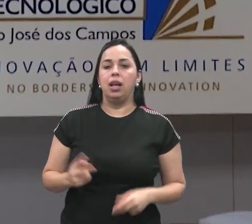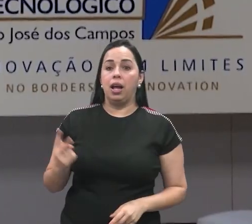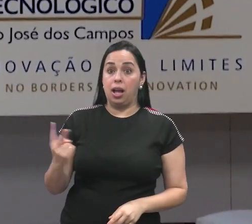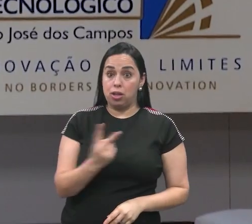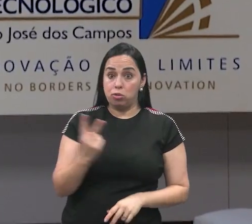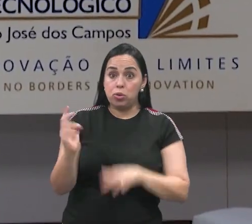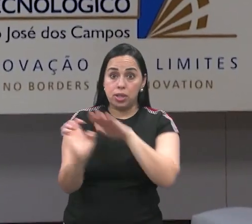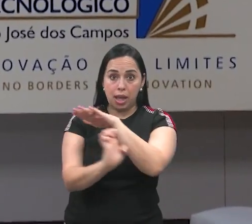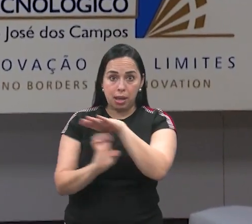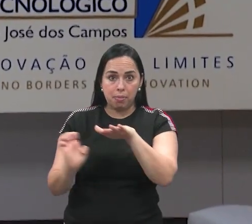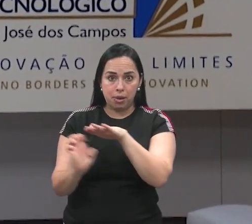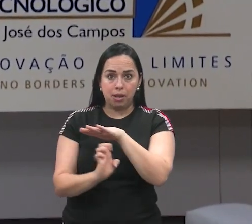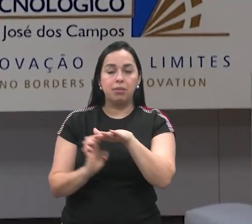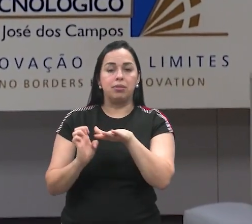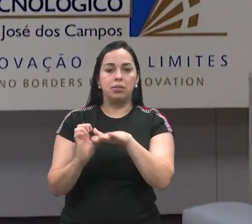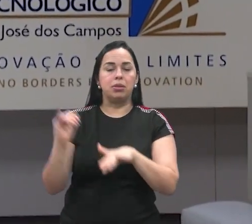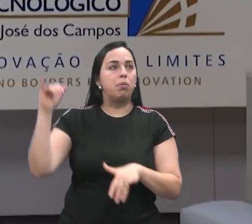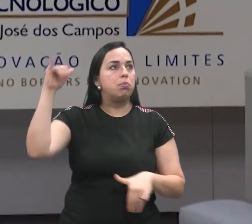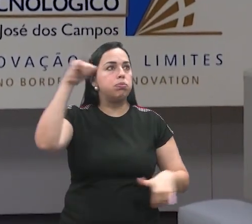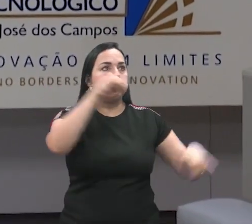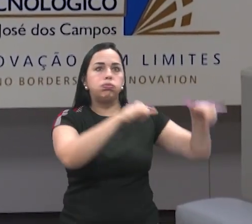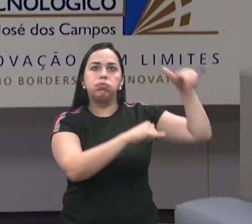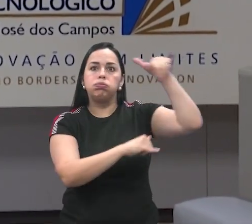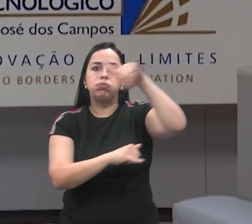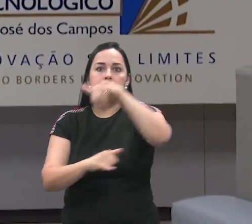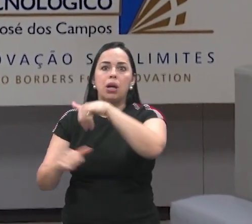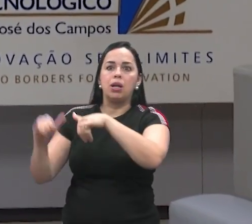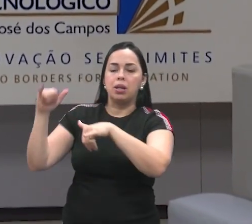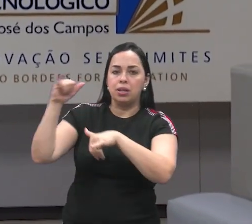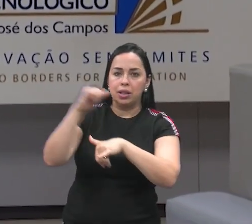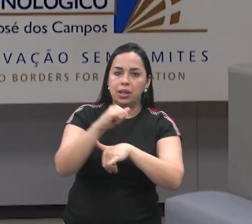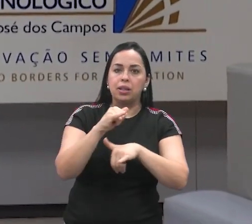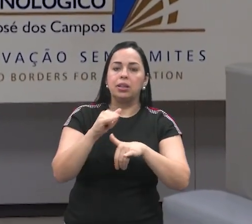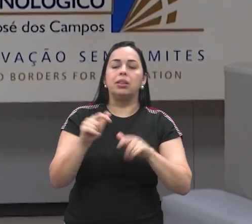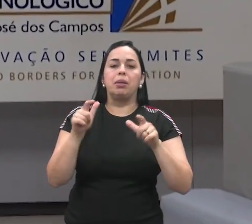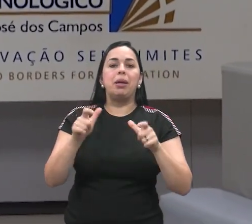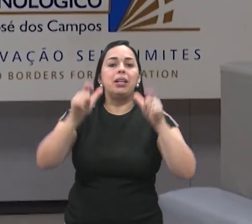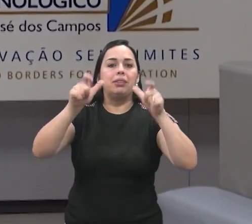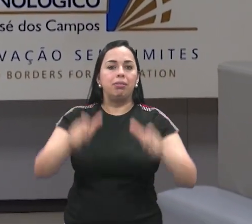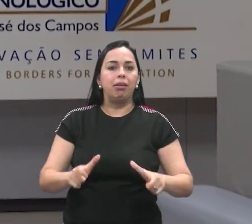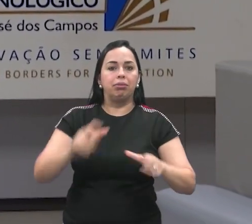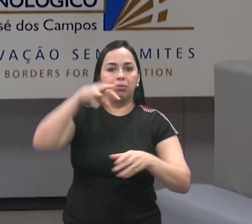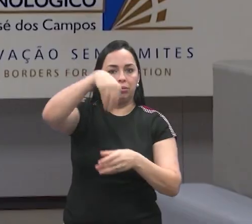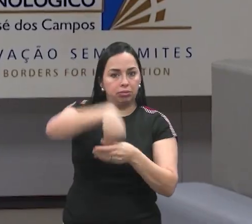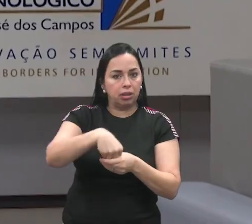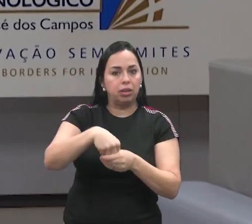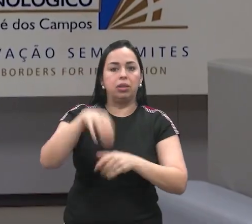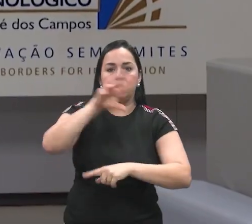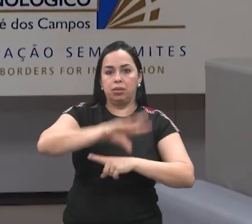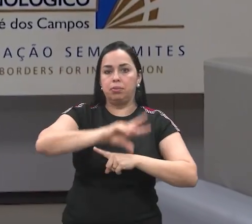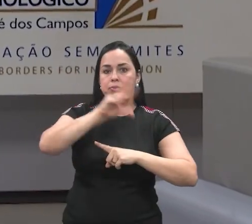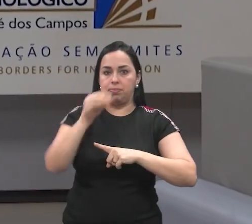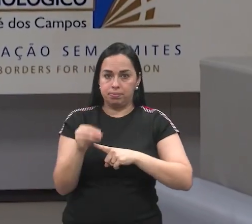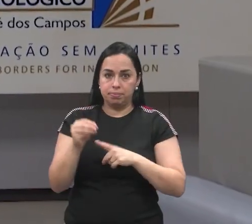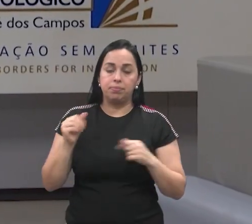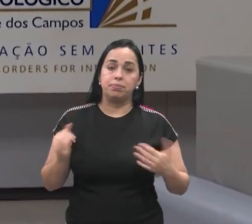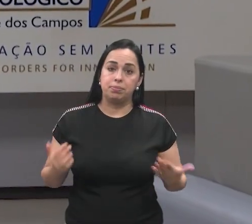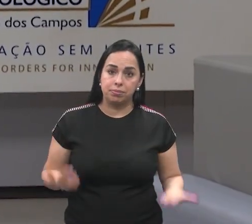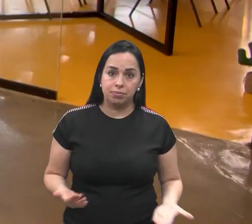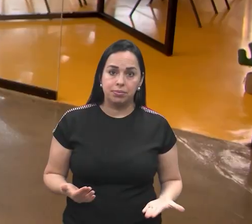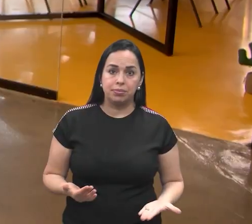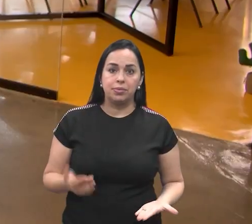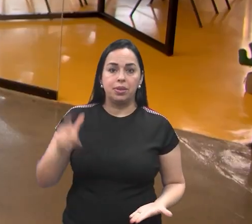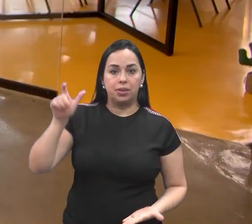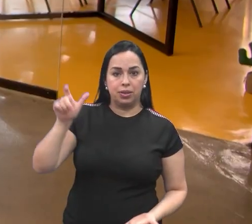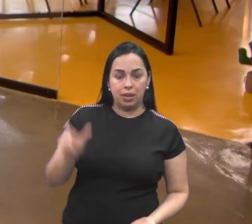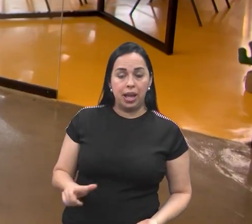As duas empresas fazem parte do Cluster Aeroespacial e Defesa, que fica no Parque de Inovação Tecnológica de São